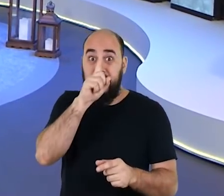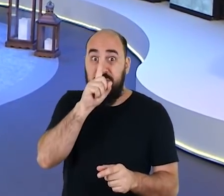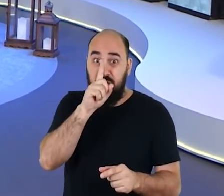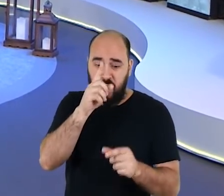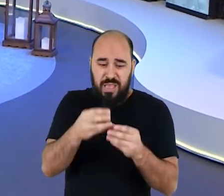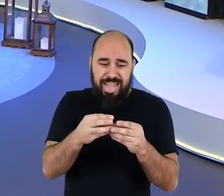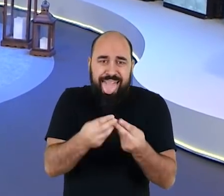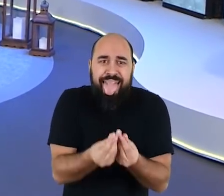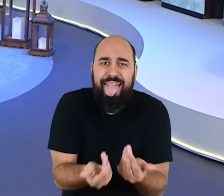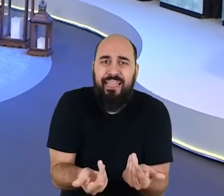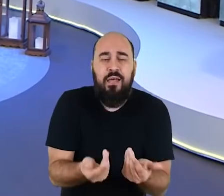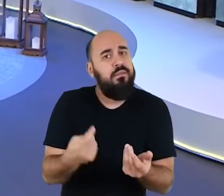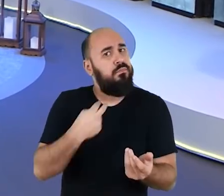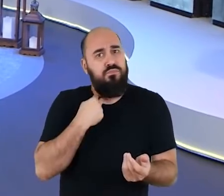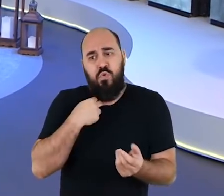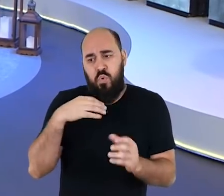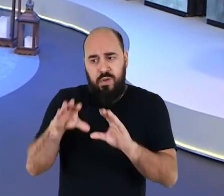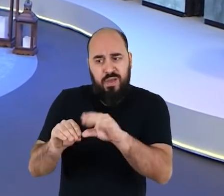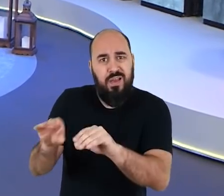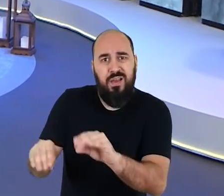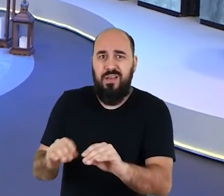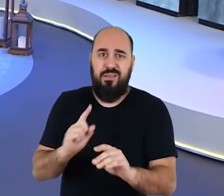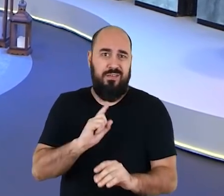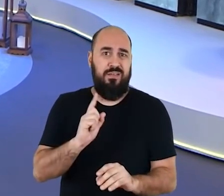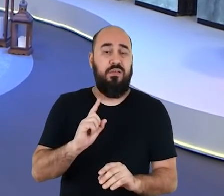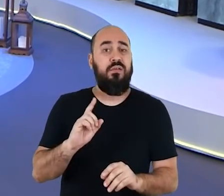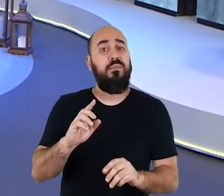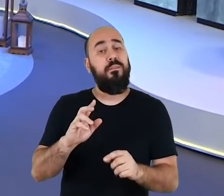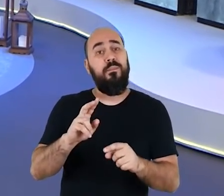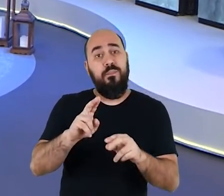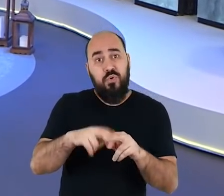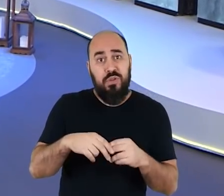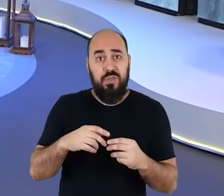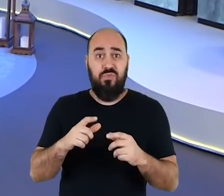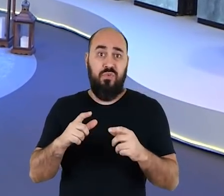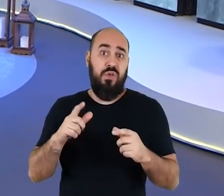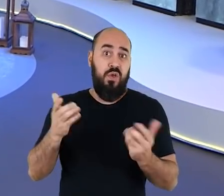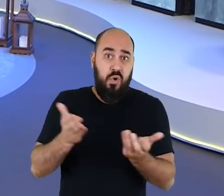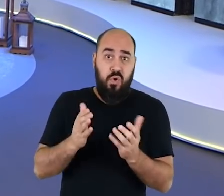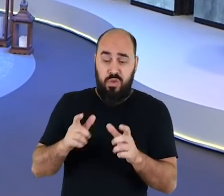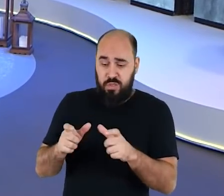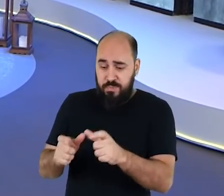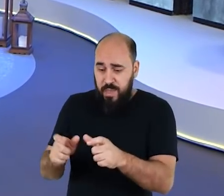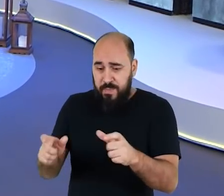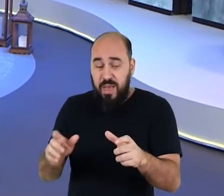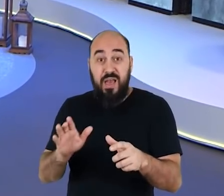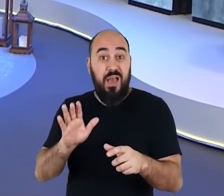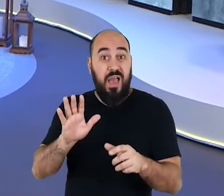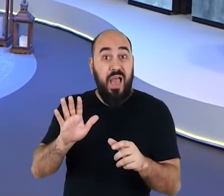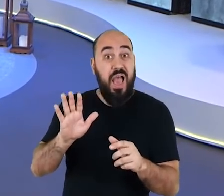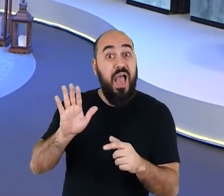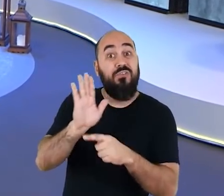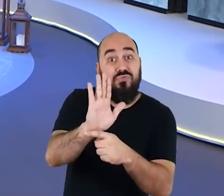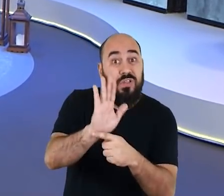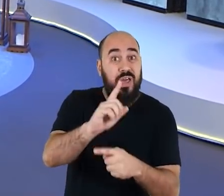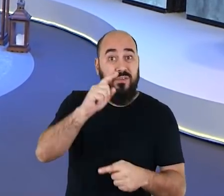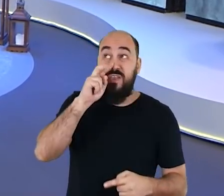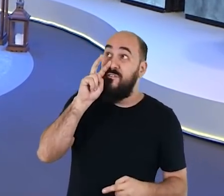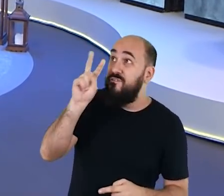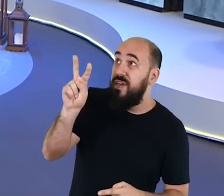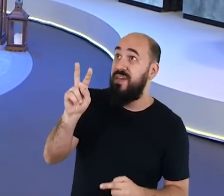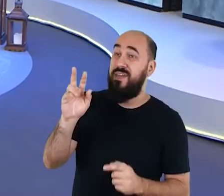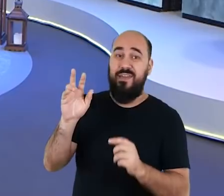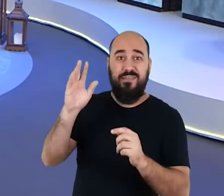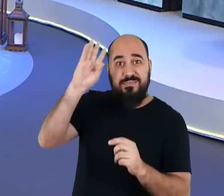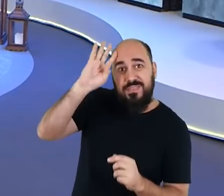para você. Então, para facilitar o visual, a didática dessas antiguidades, eu resolvi tirar fotografias delas